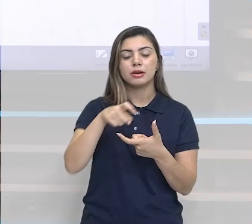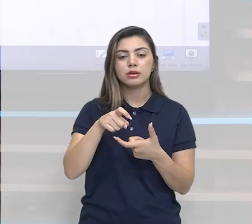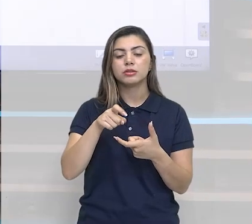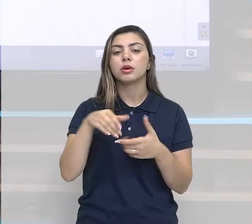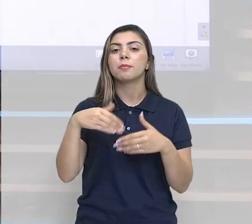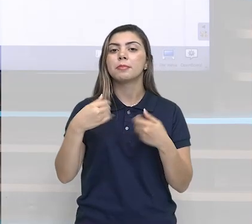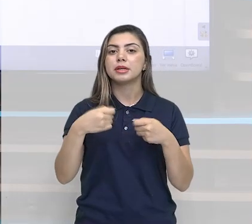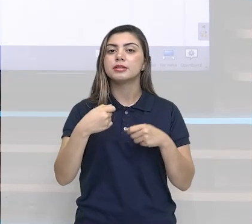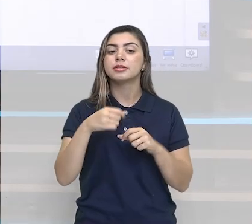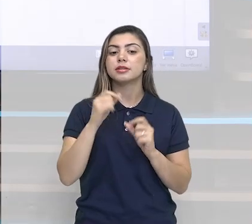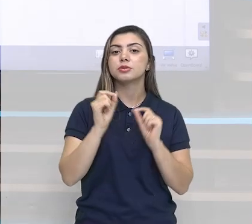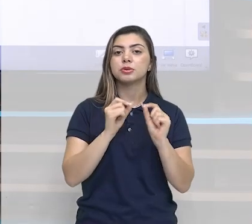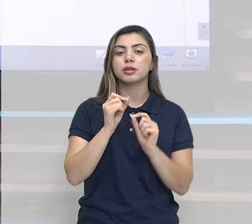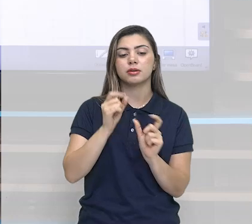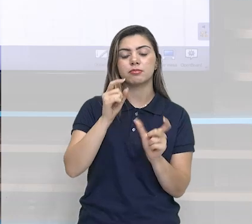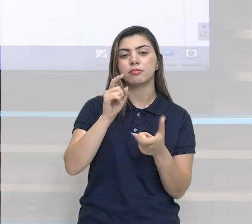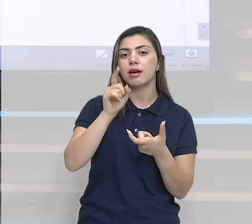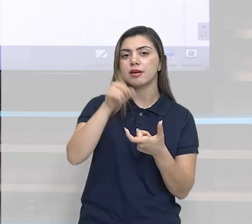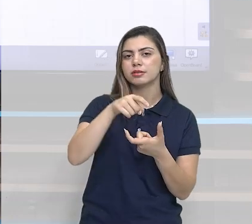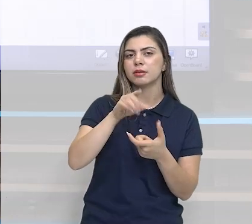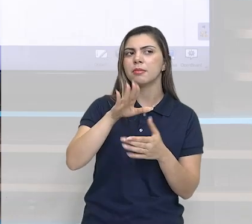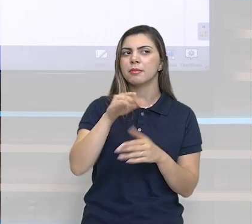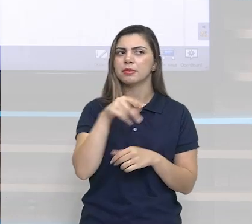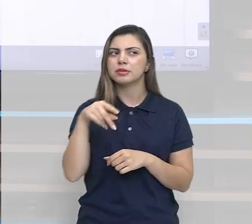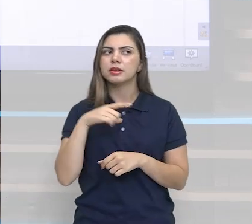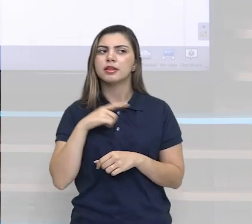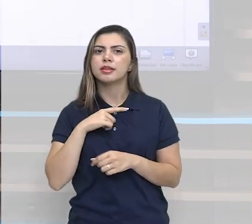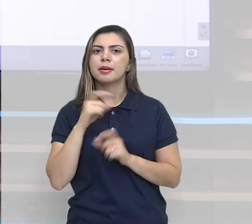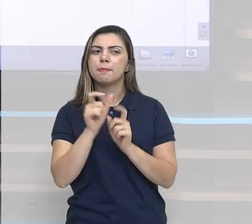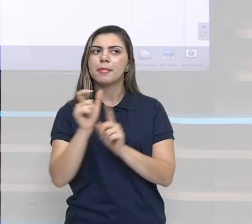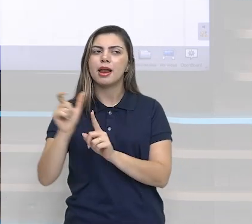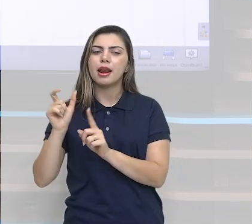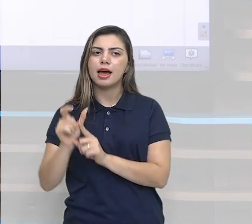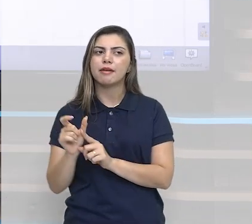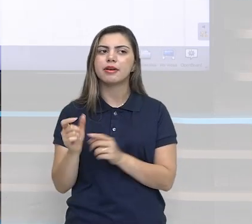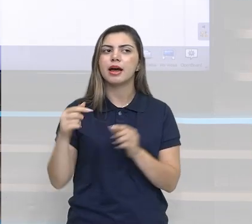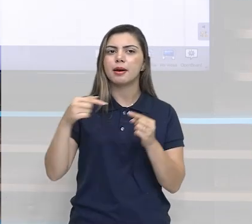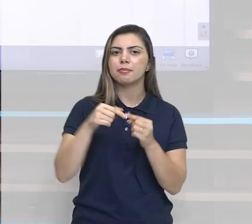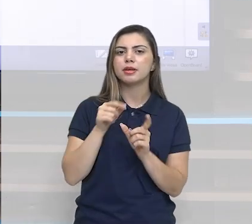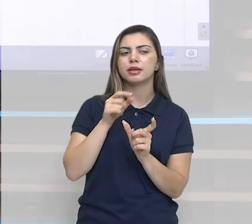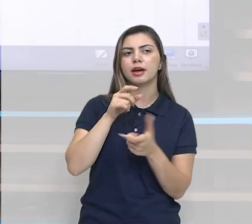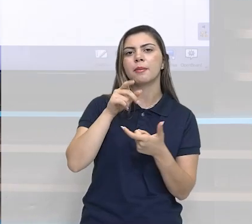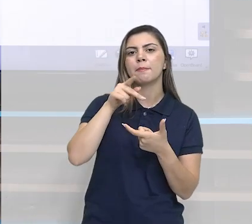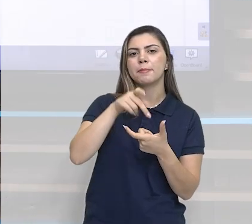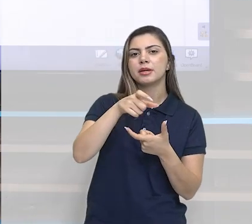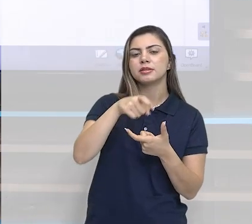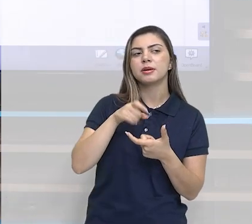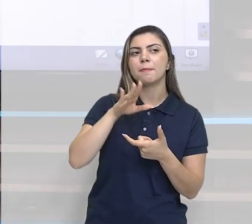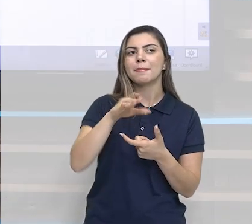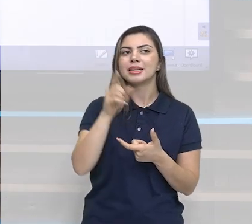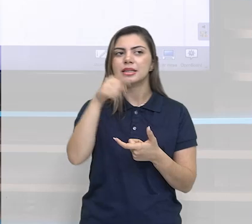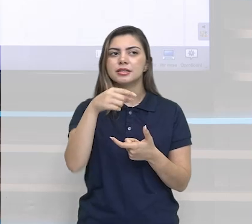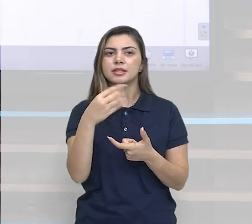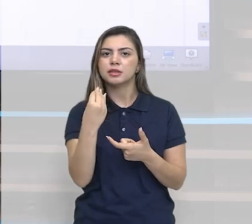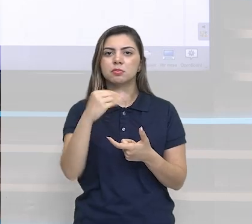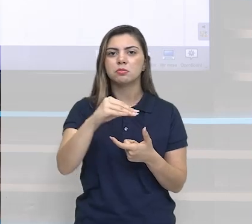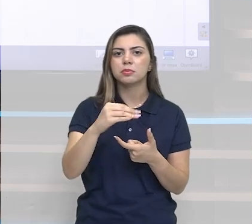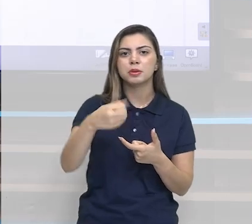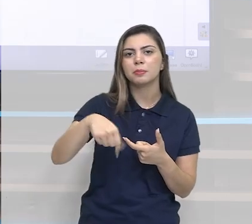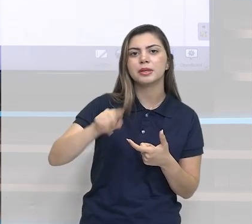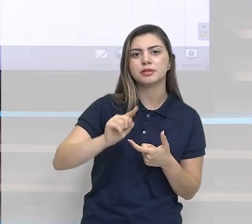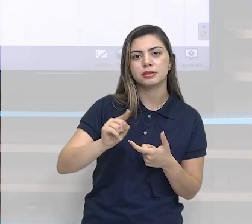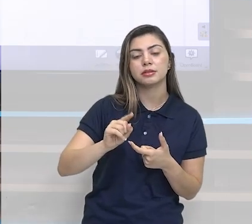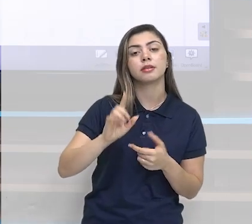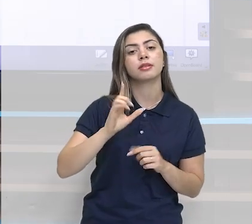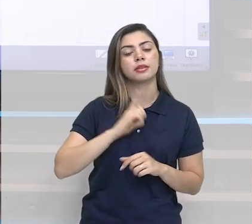as que não são. Professora, quer dizer que existem palavras paroxítonas que não são acentuadas? Existem.